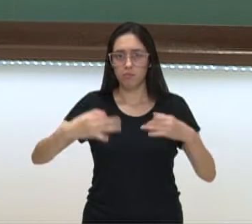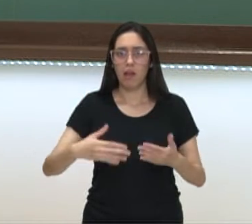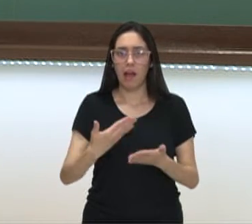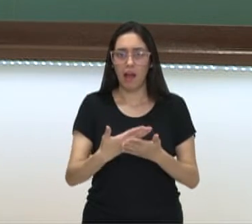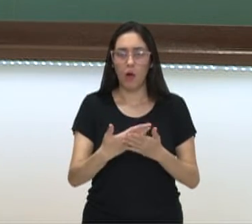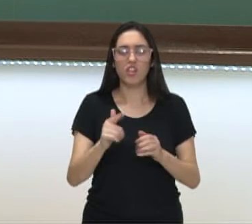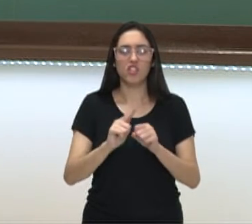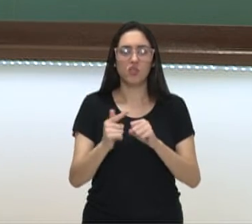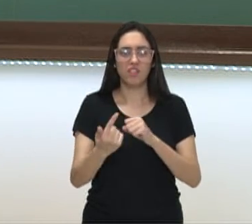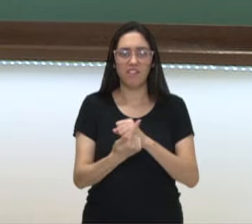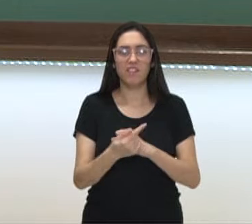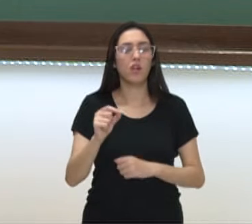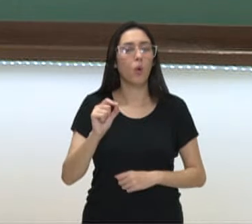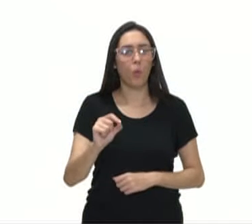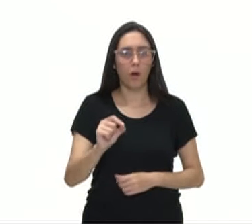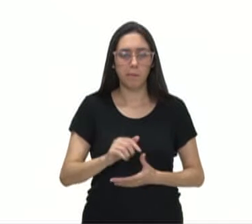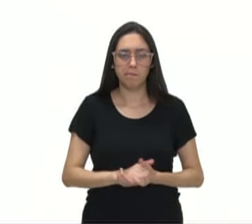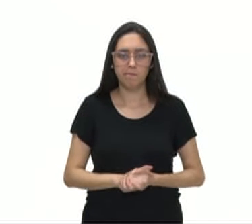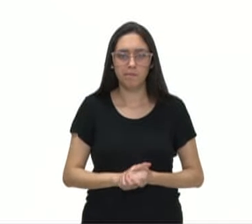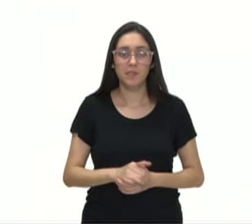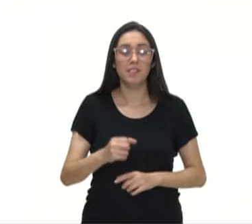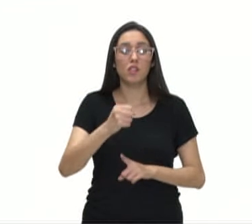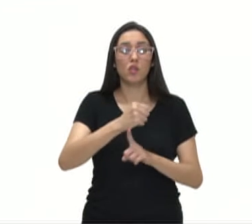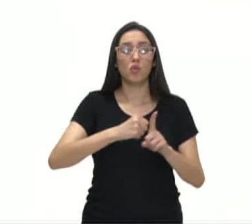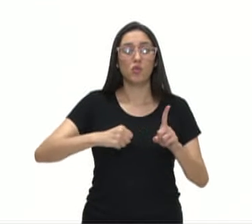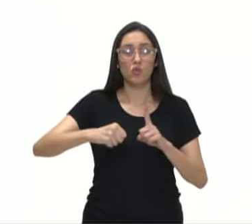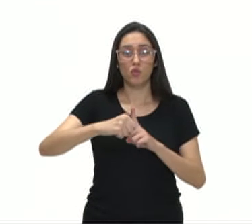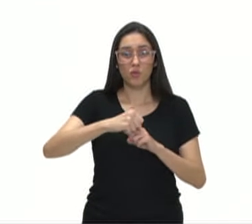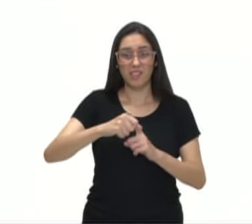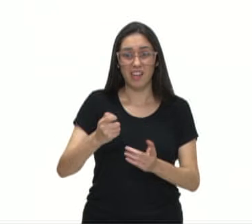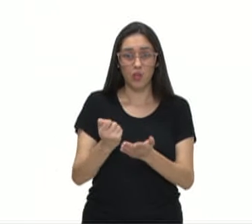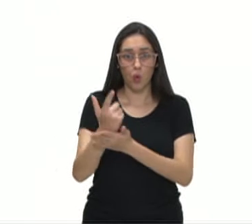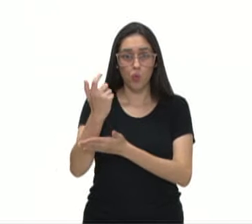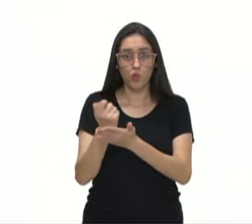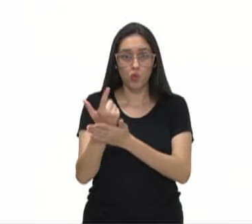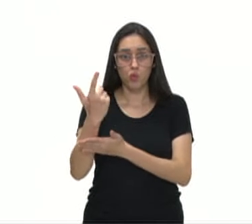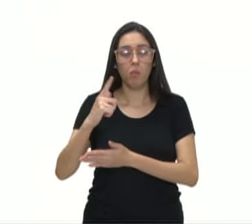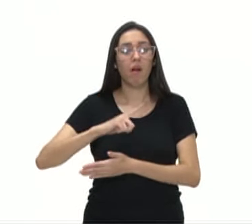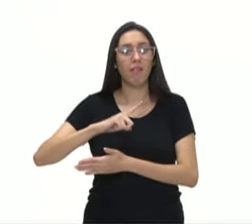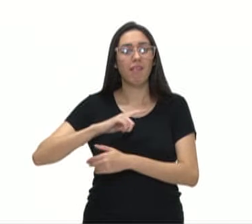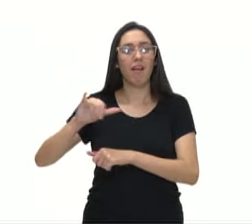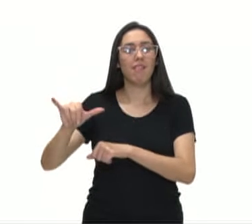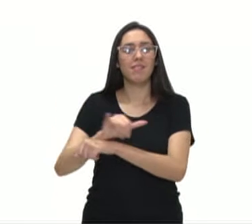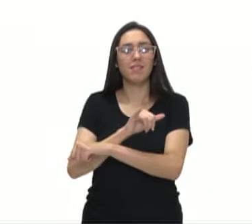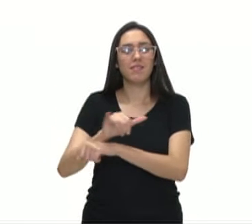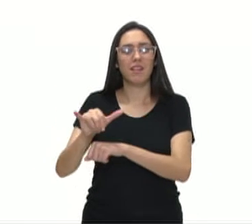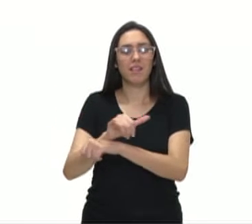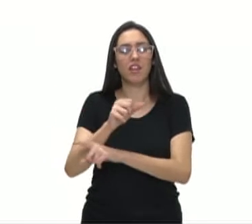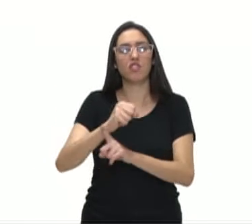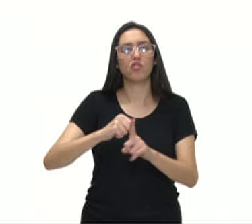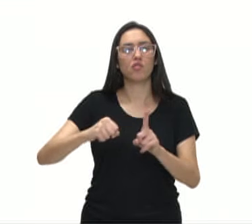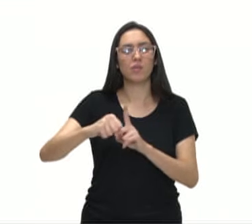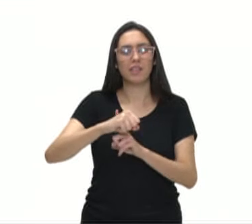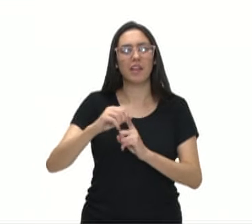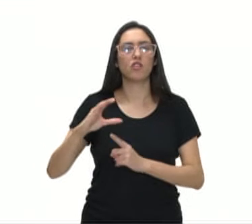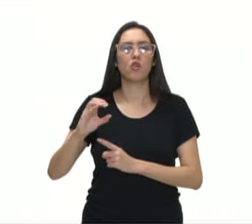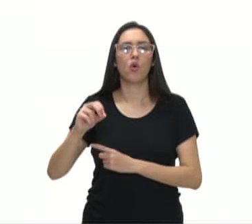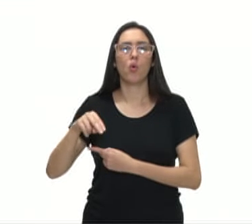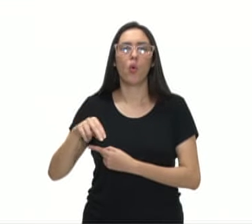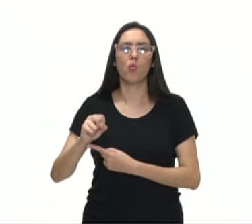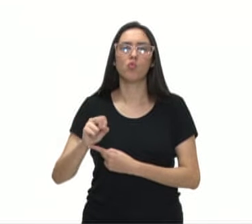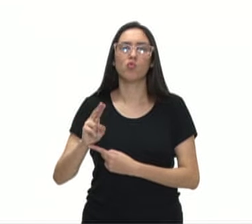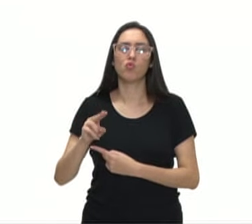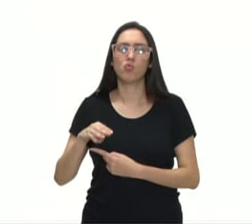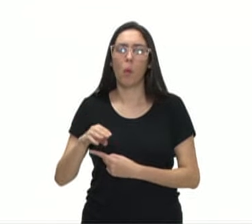geografia, onde eu trago para você que a sociedade de consumo e algumas estratégias que a sociedade de consumo ela traz. E